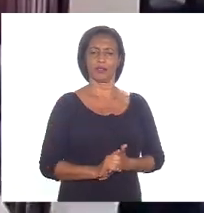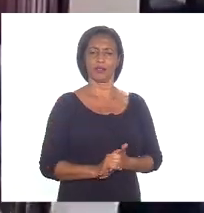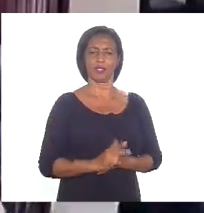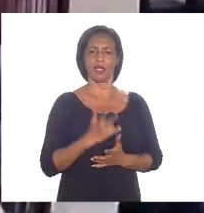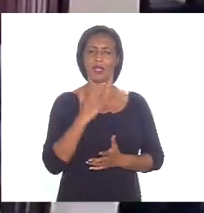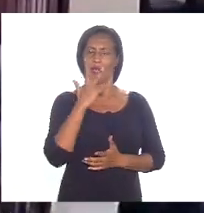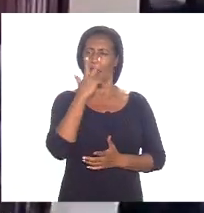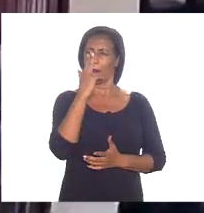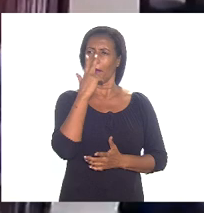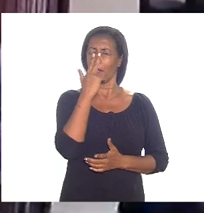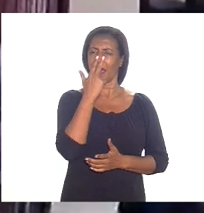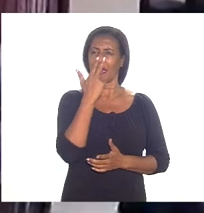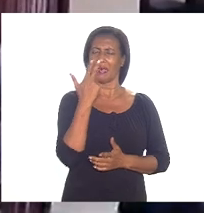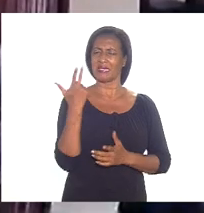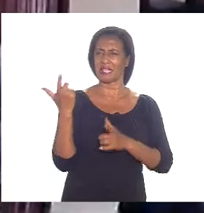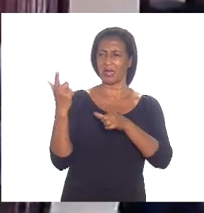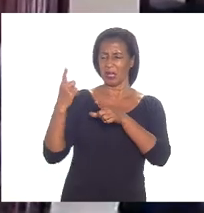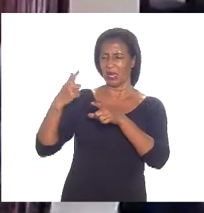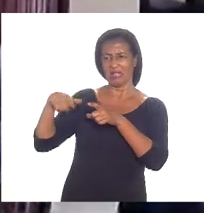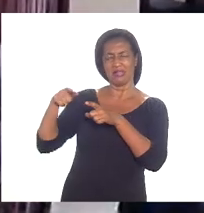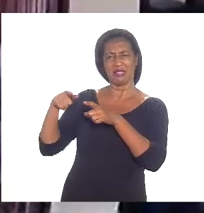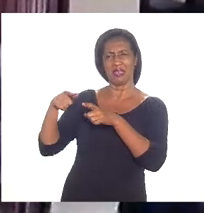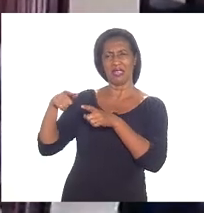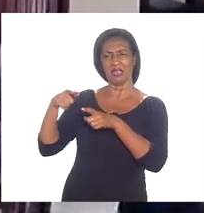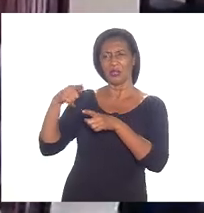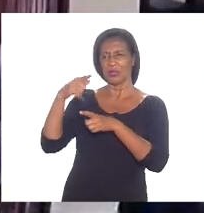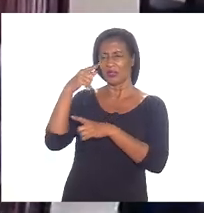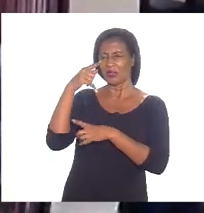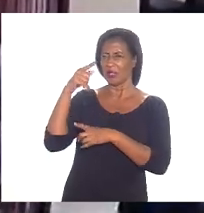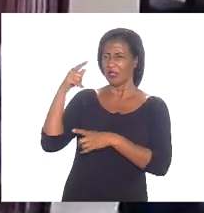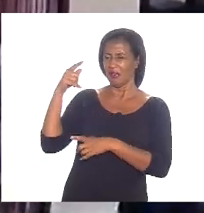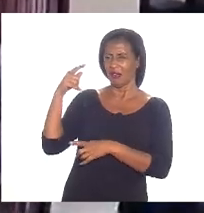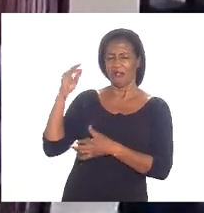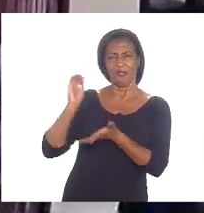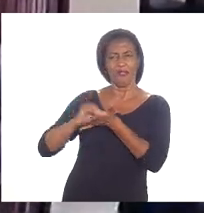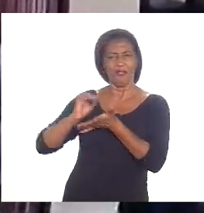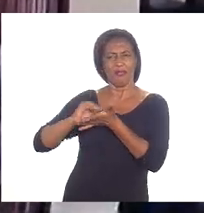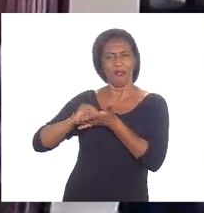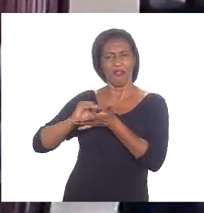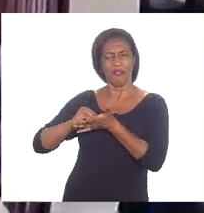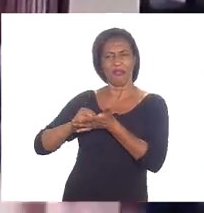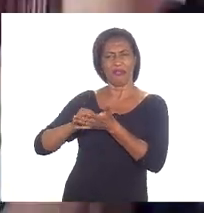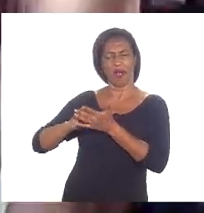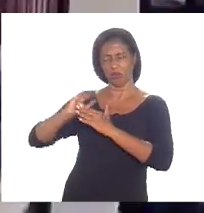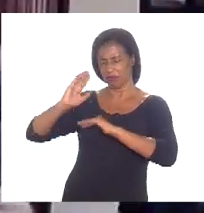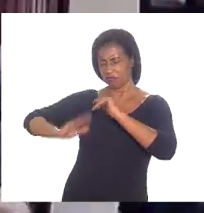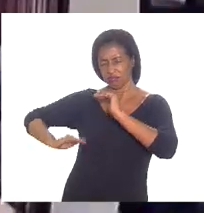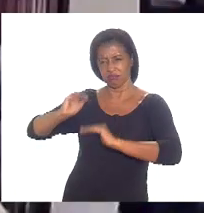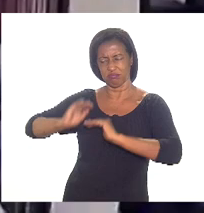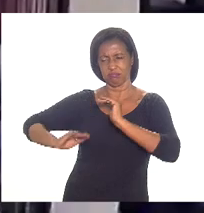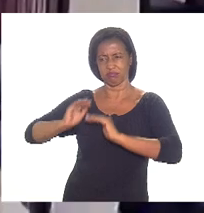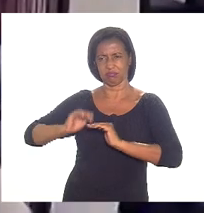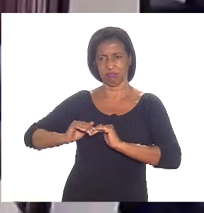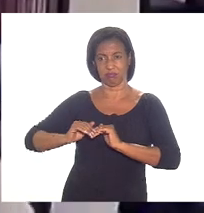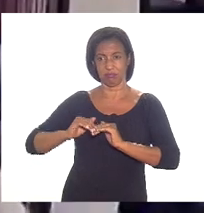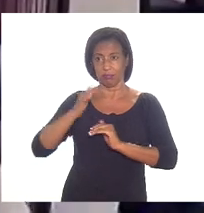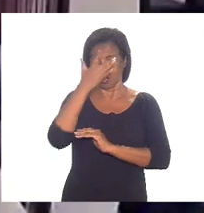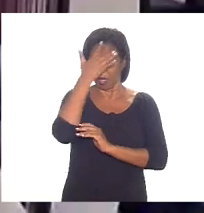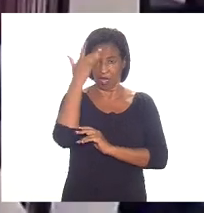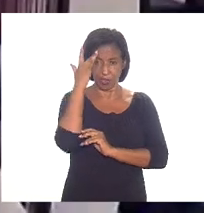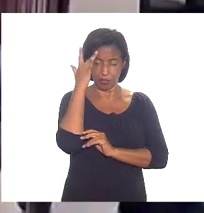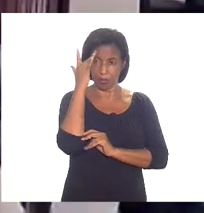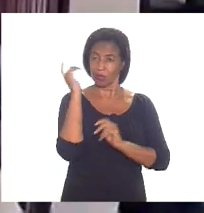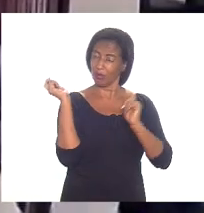cantando loas para a competência da iniciativa privada. O público sempre